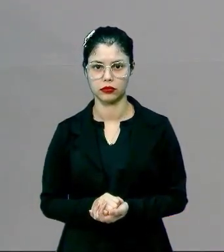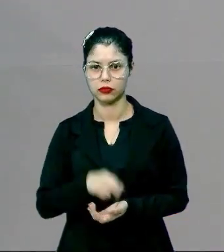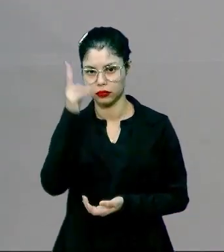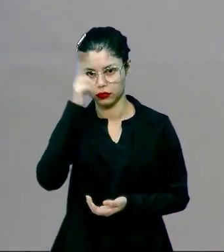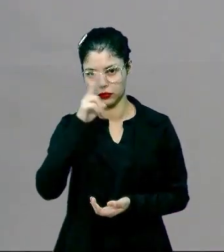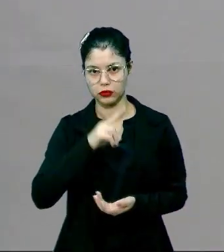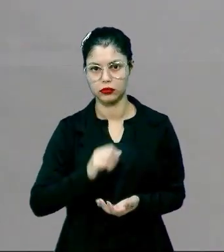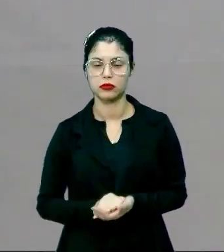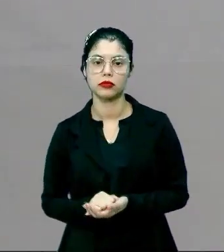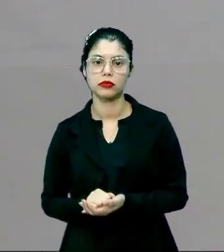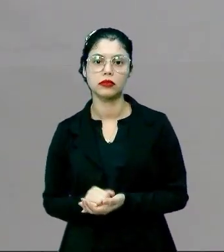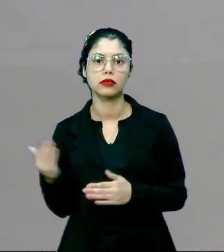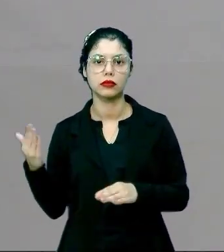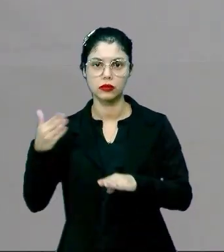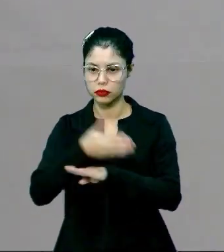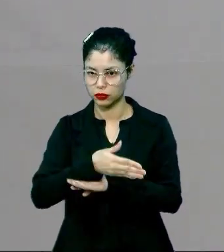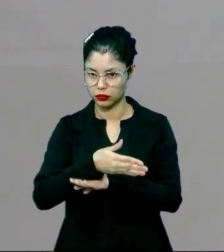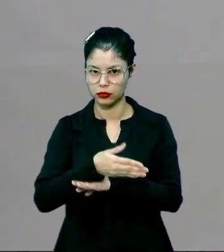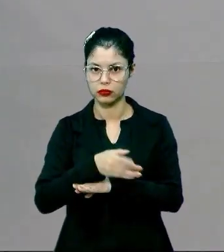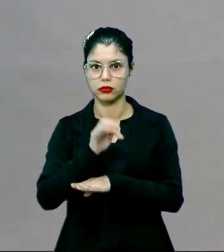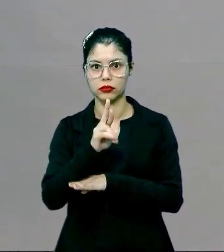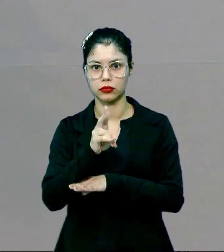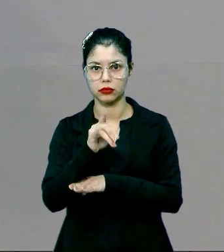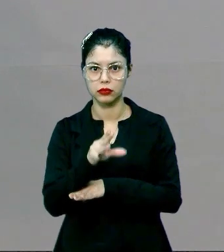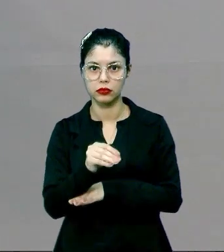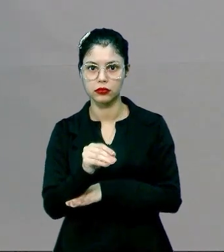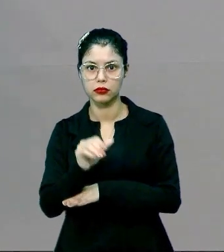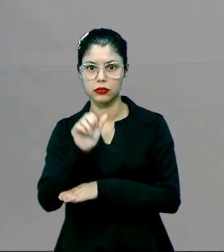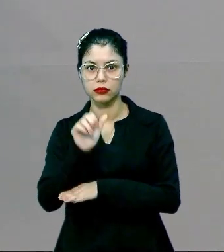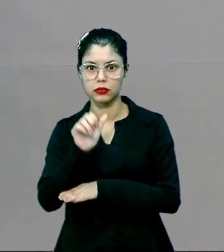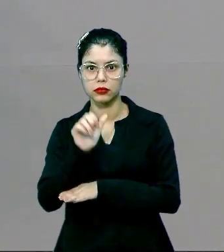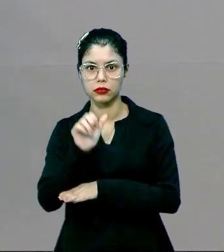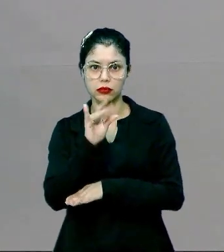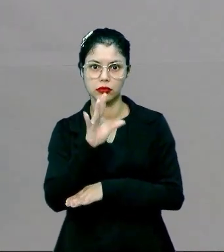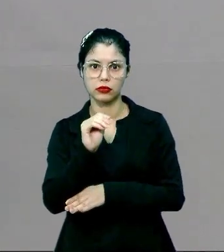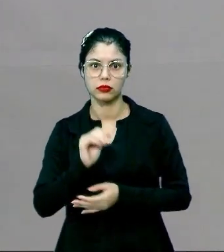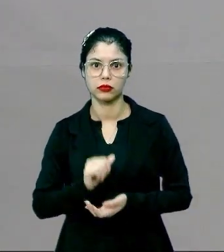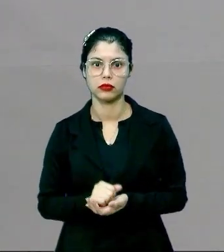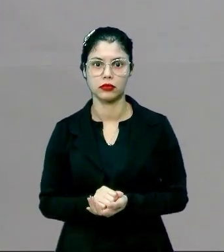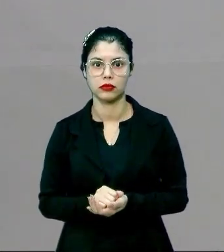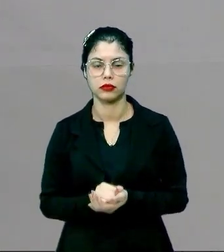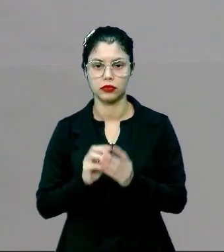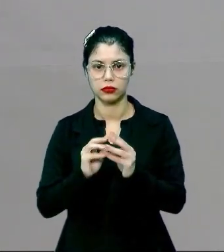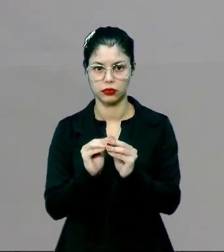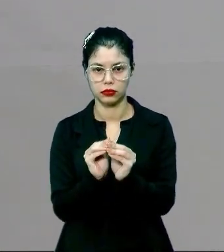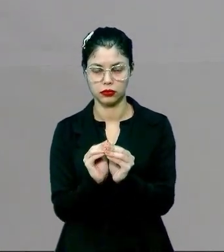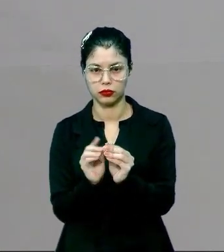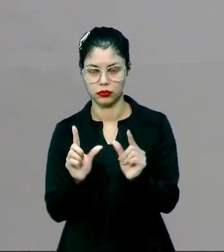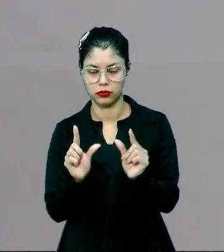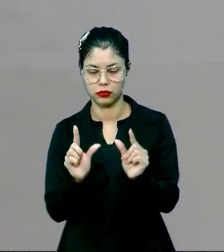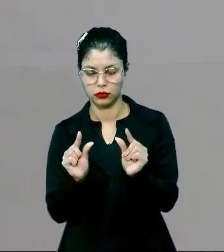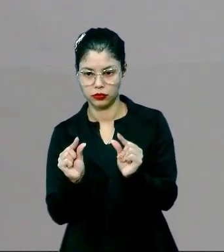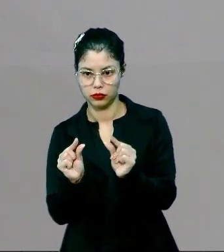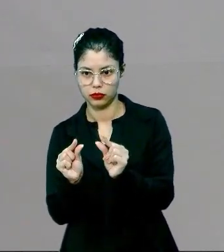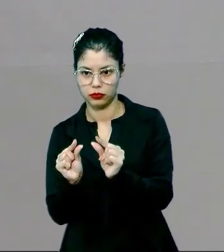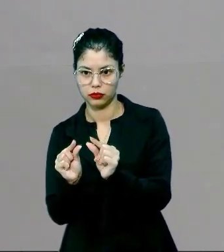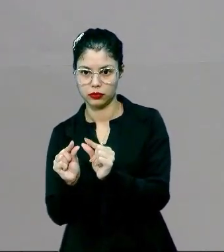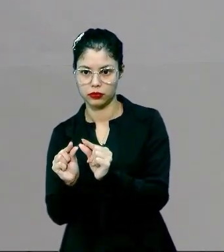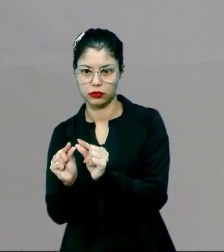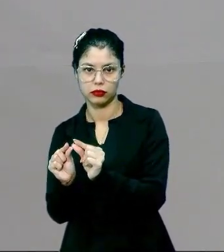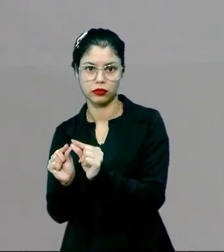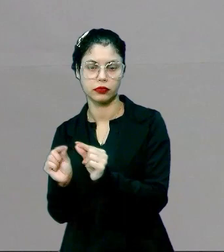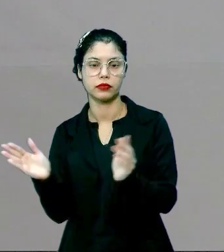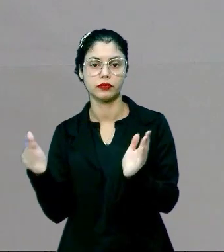Lembra que eu falei que a artéria entra no rim? Pois é. Essa artéria, ela vai se ramificando, diminuindo, chamada de